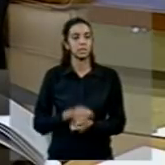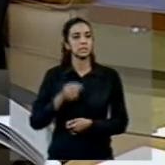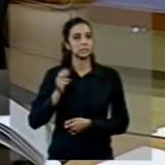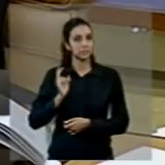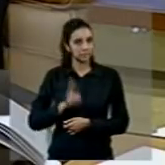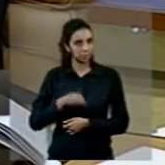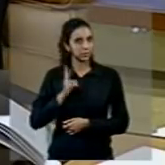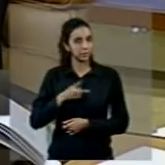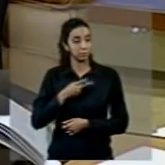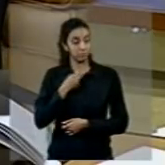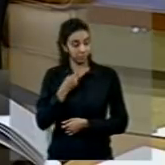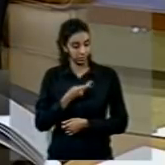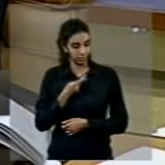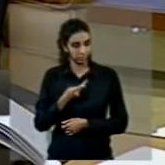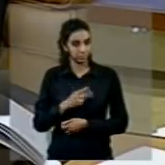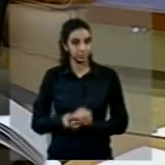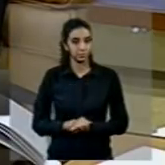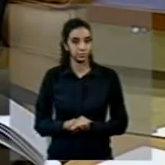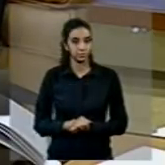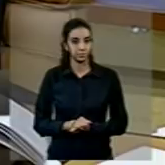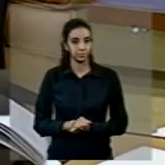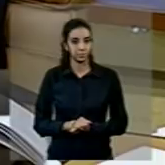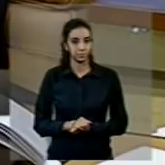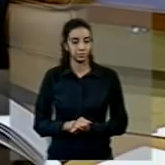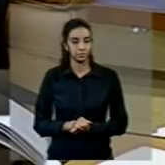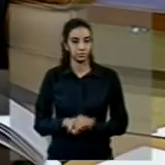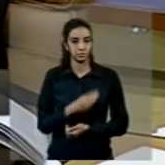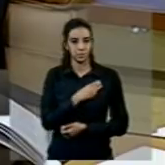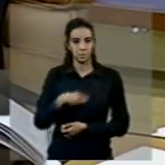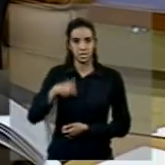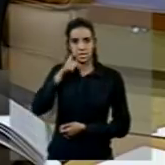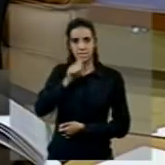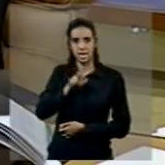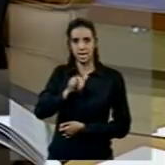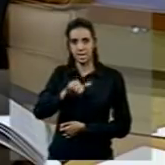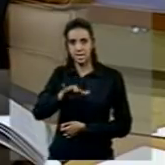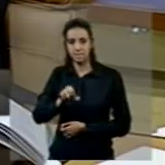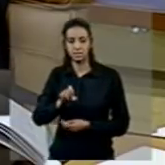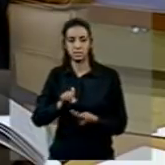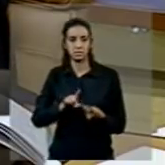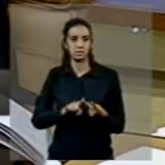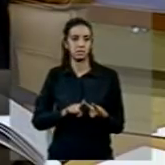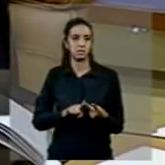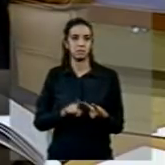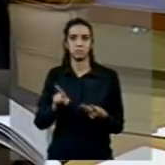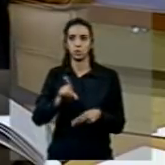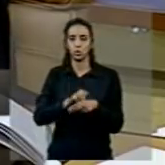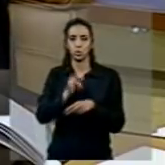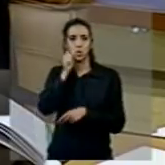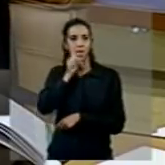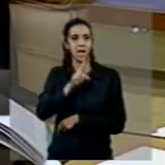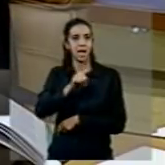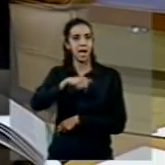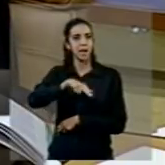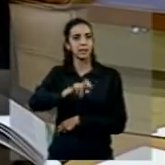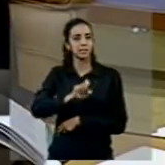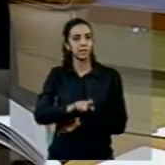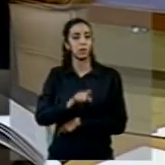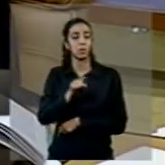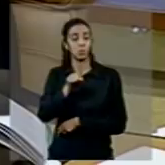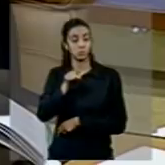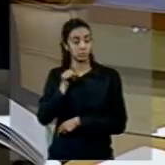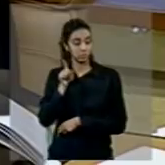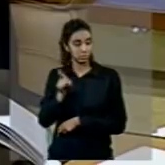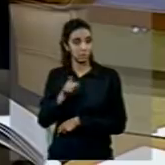posto pela ministra Grace, pela doutora Raquel Dodge, no sentido